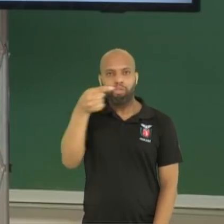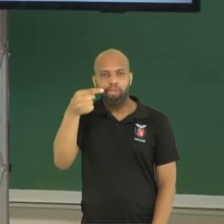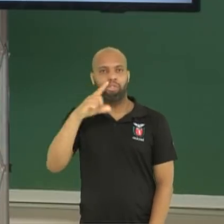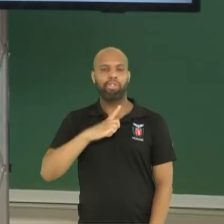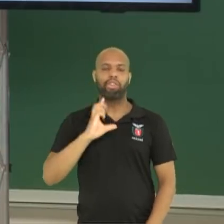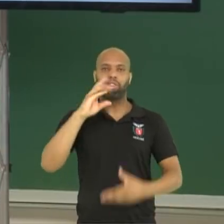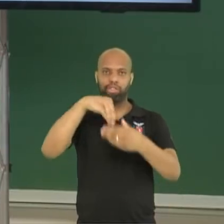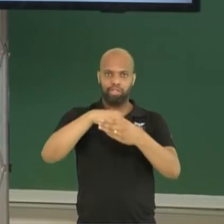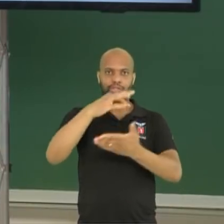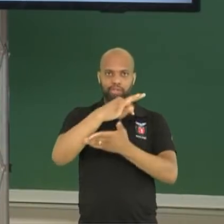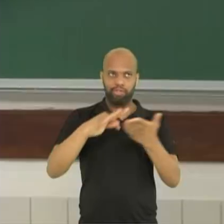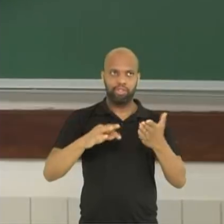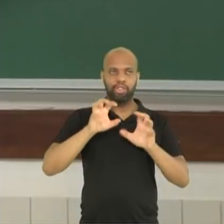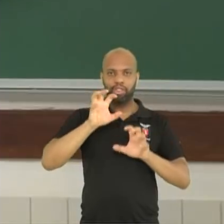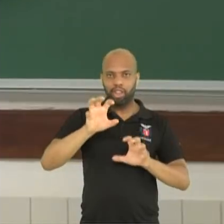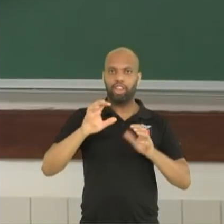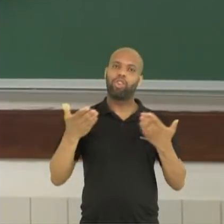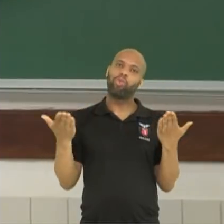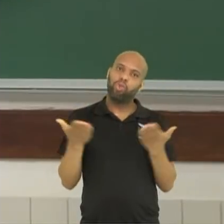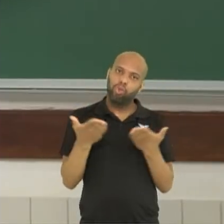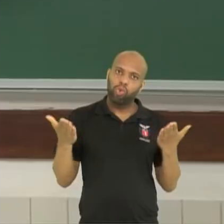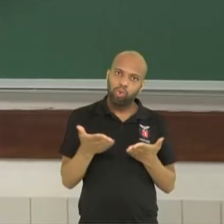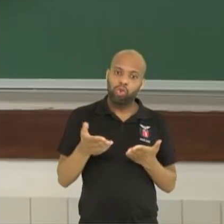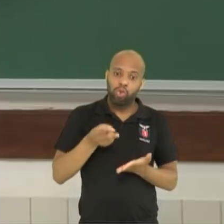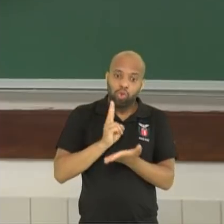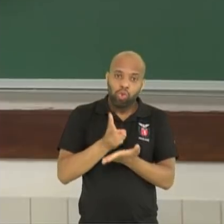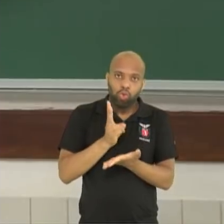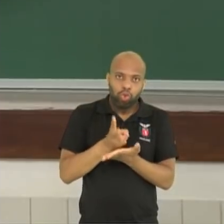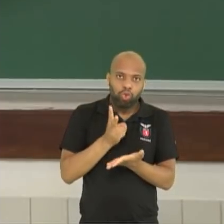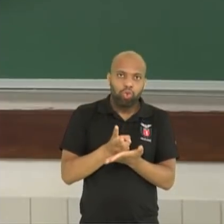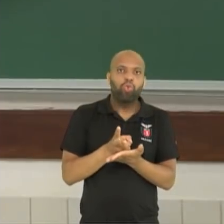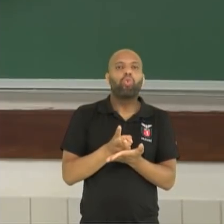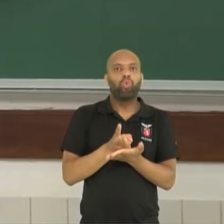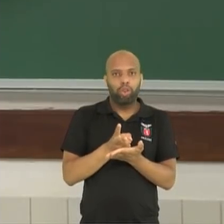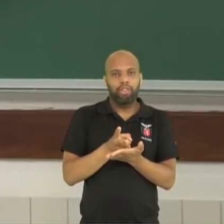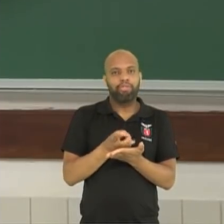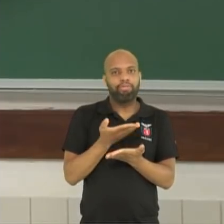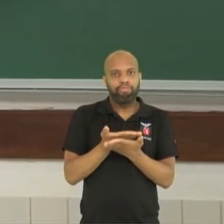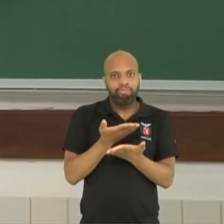texto, tá bom? Então, é isso aí, acompanhamos essa aula,